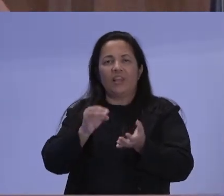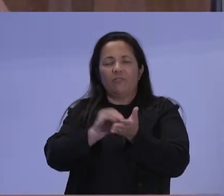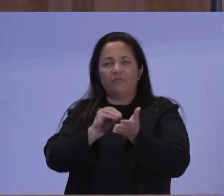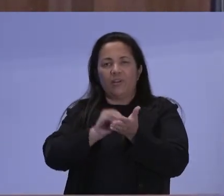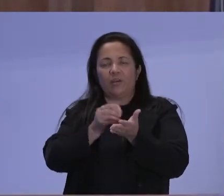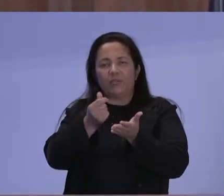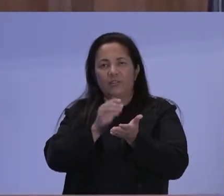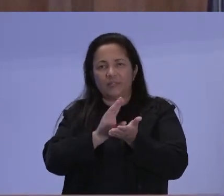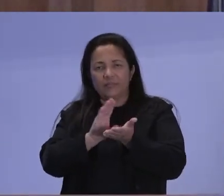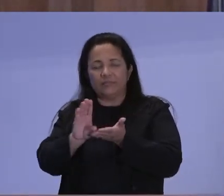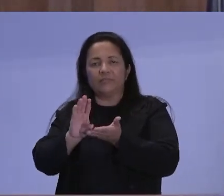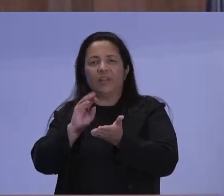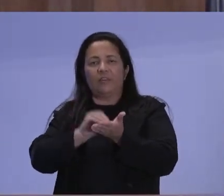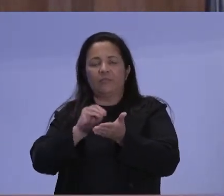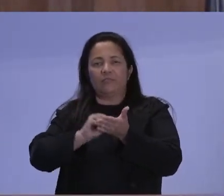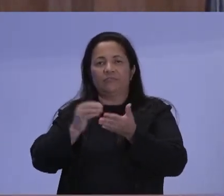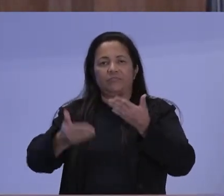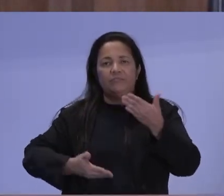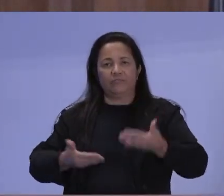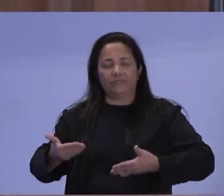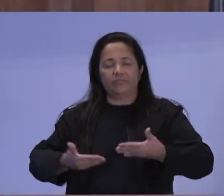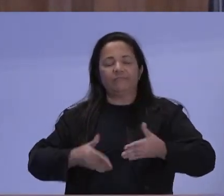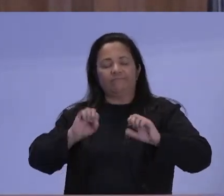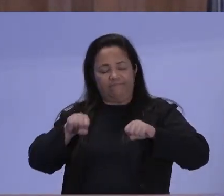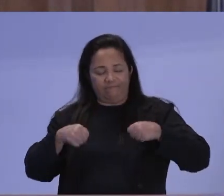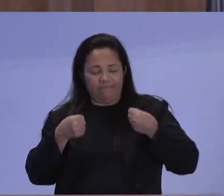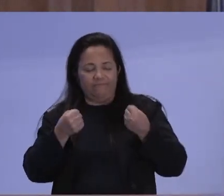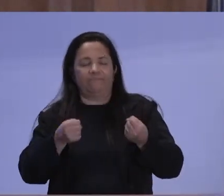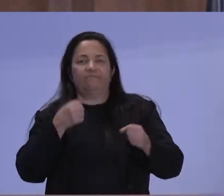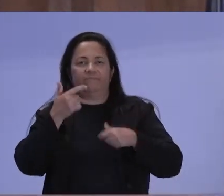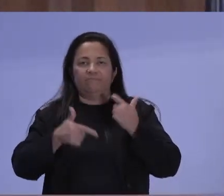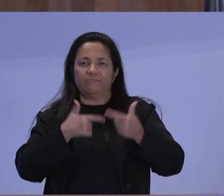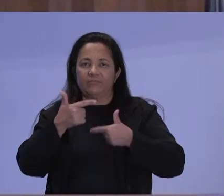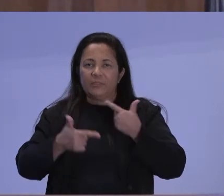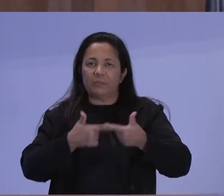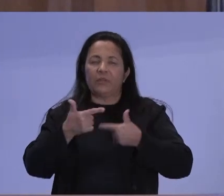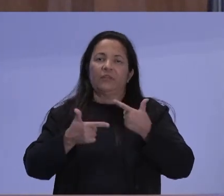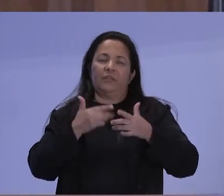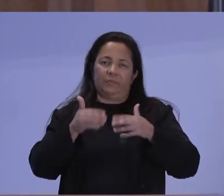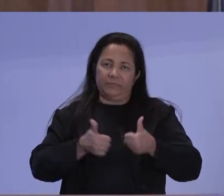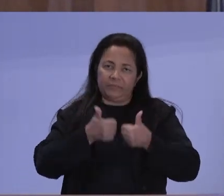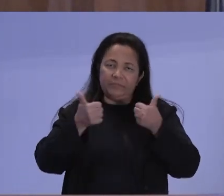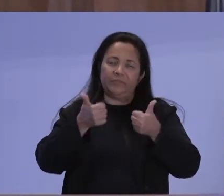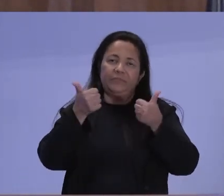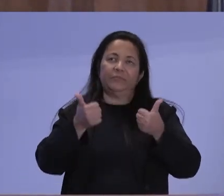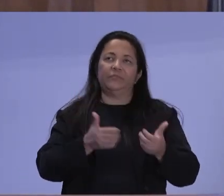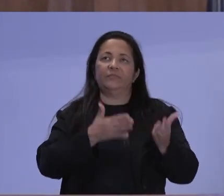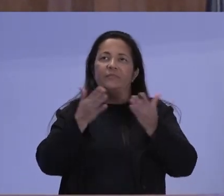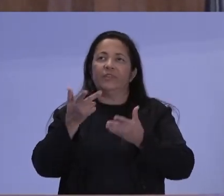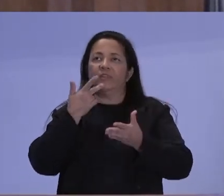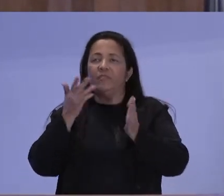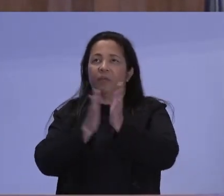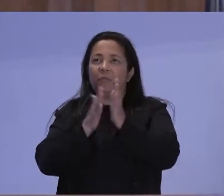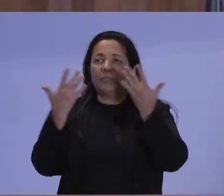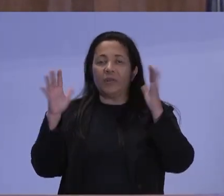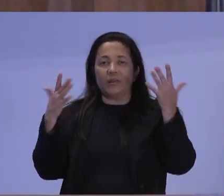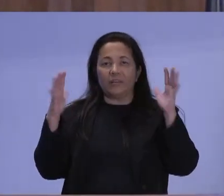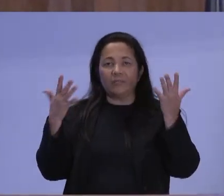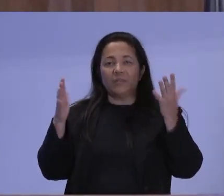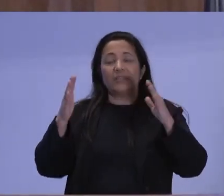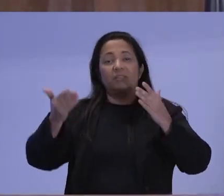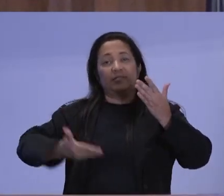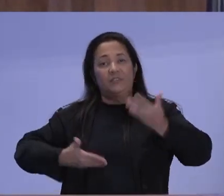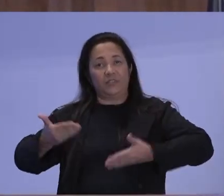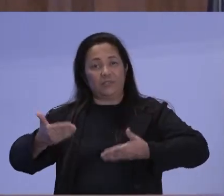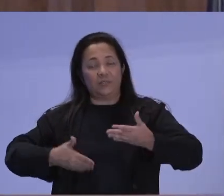falta de serviço, mas encaram esse desafio para fazer a coisa acontecer da melhor forma. Então, queria também registrar esse parabéns aos nossos servidores e servidoras